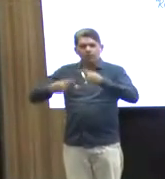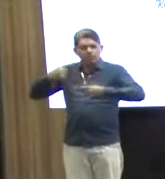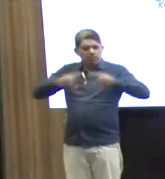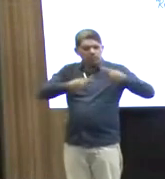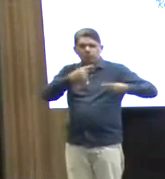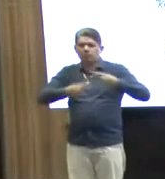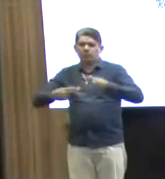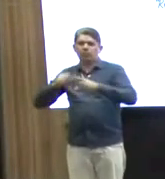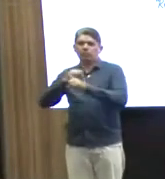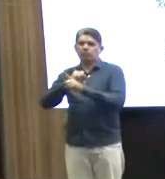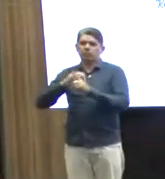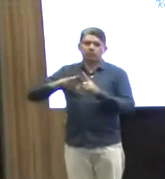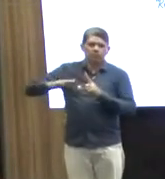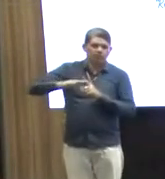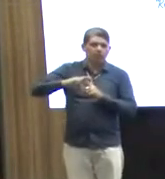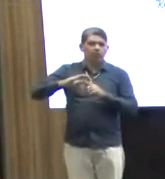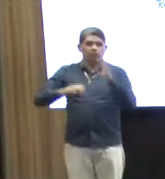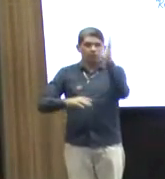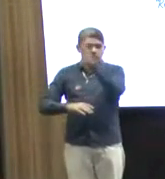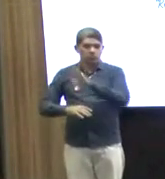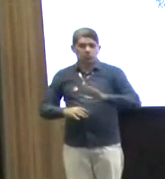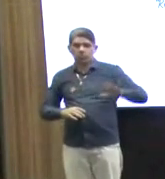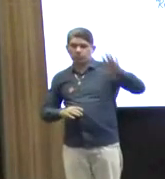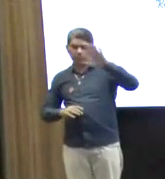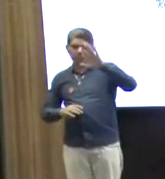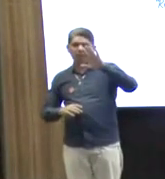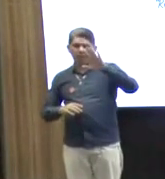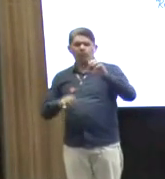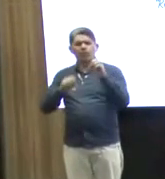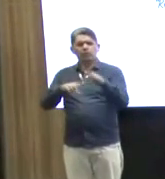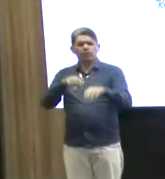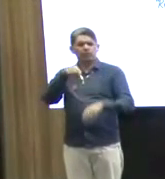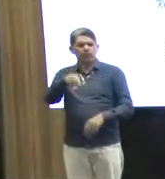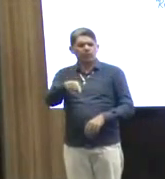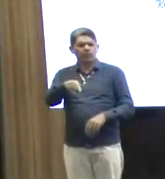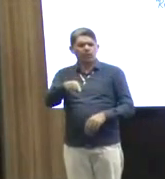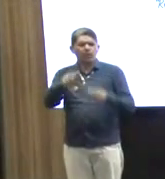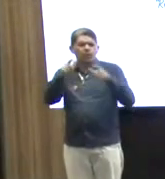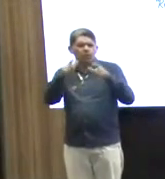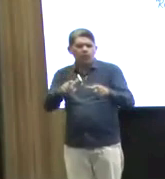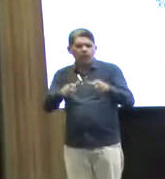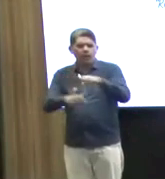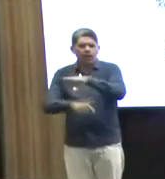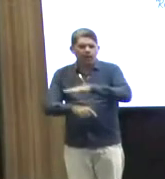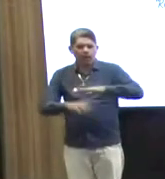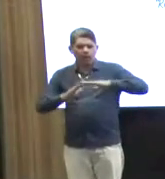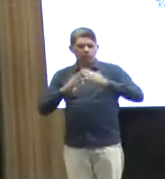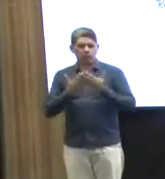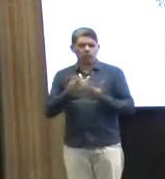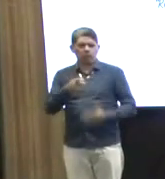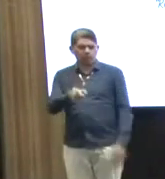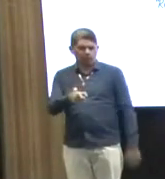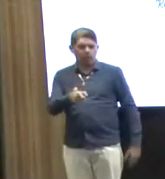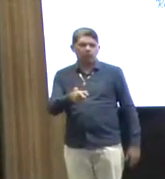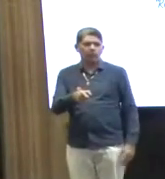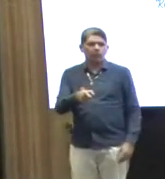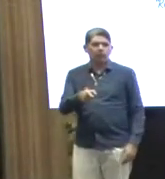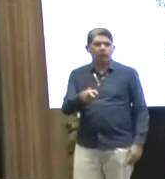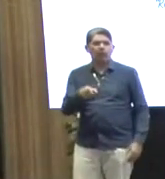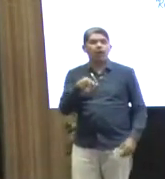sociedade de um modo geral e principalmente para a educação, porque é o lugar, escola, principalmente falando em educação escolar, onde